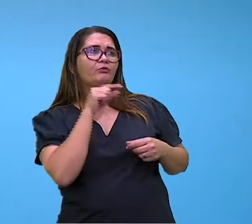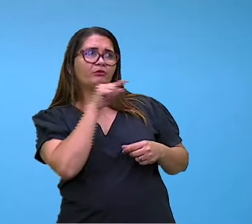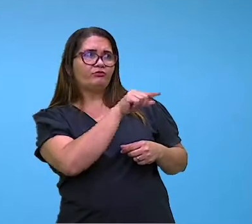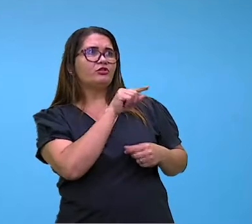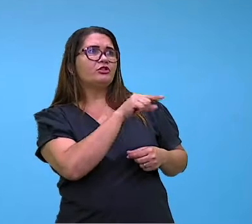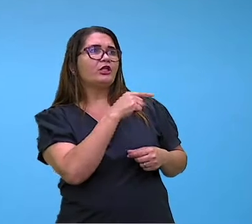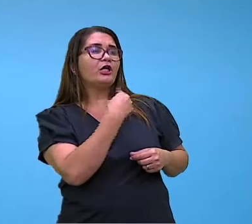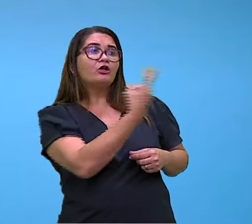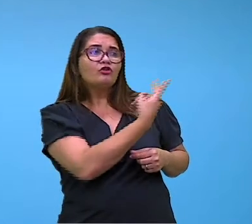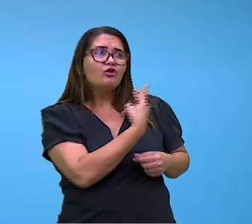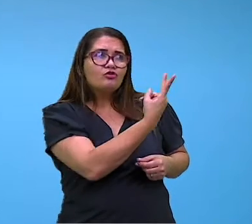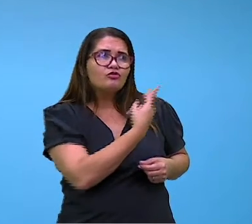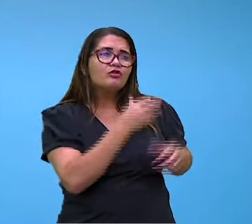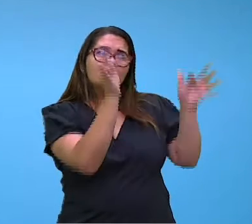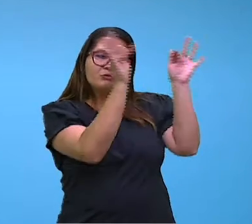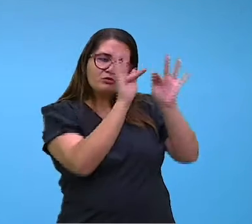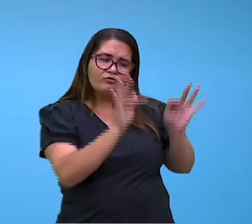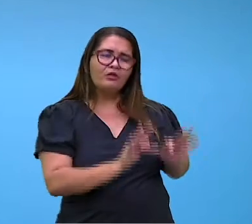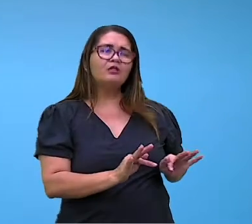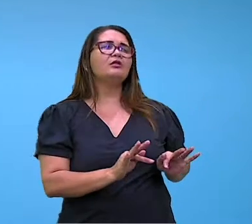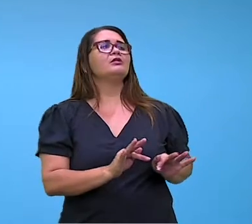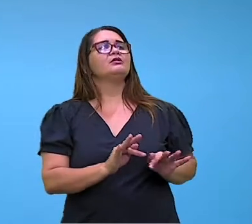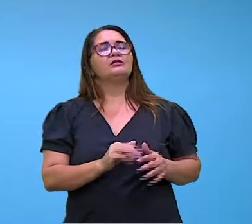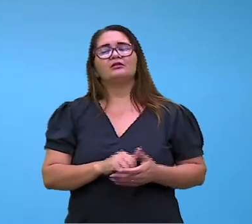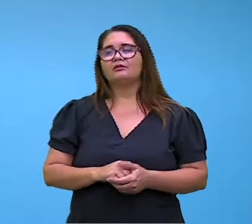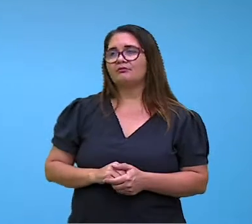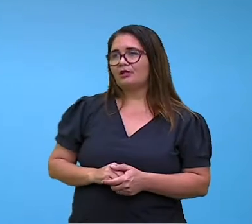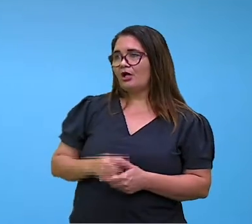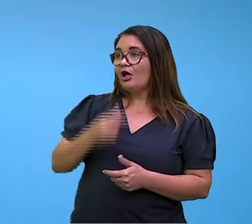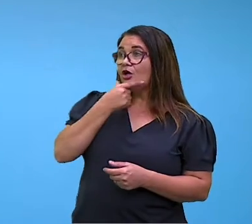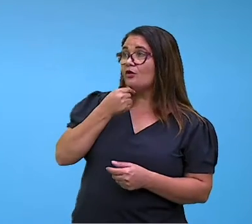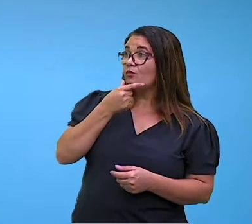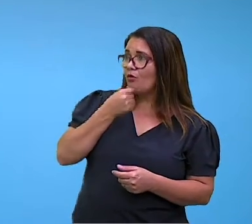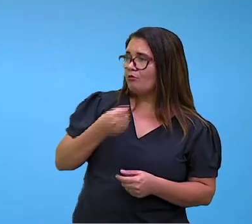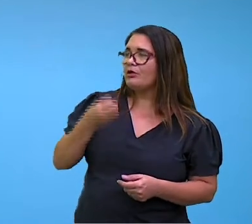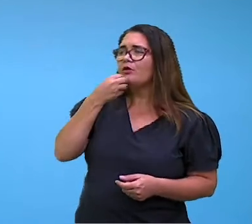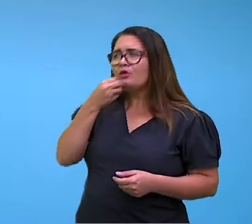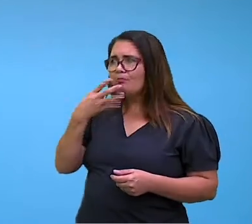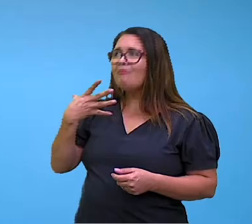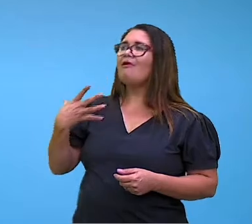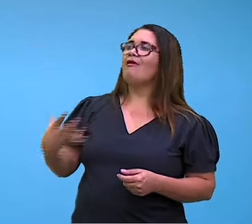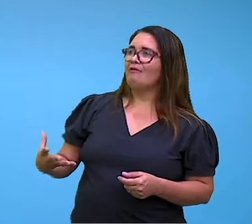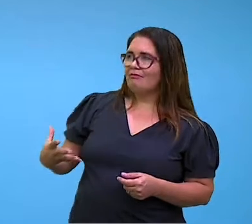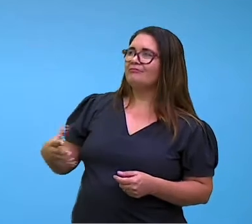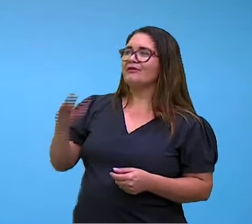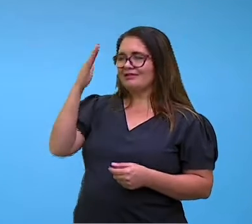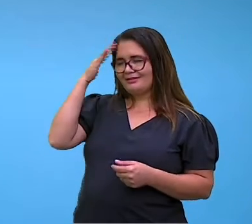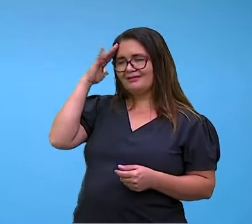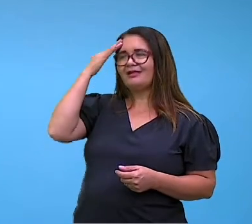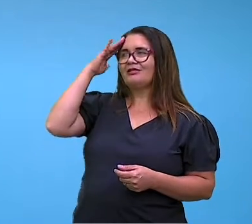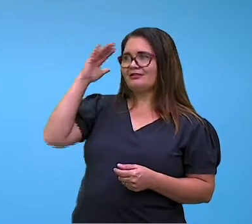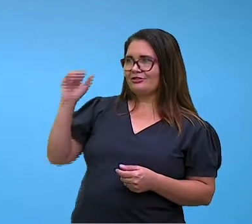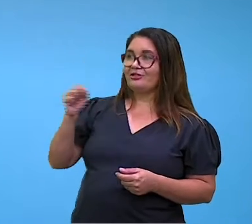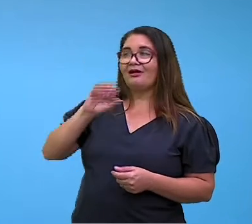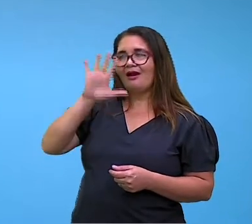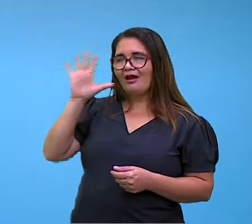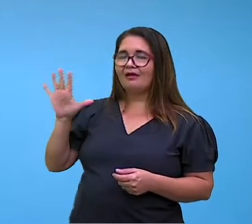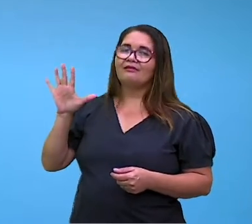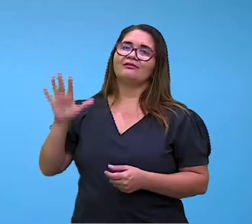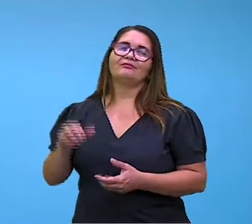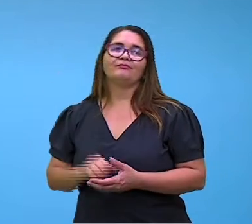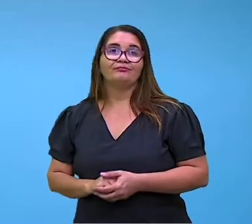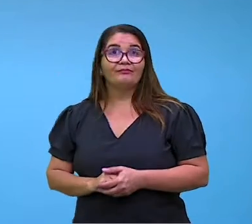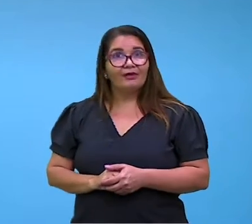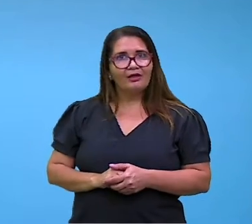Aí ele responde, that's good to know. Isso é bom saber. Então, observaram que nós